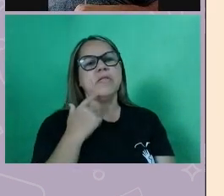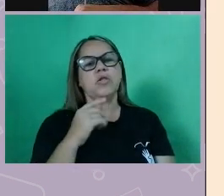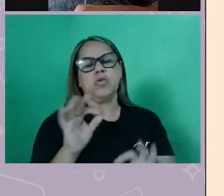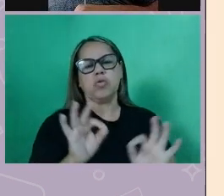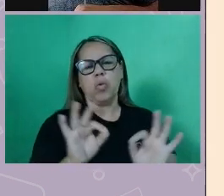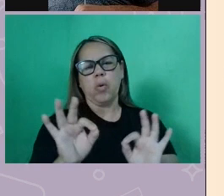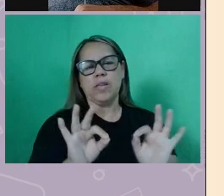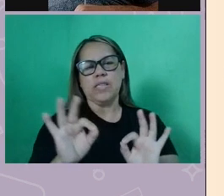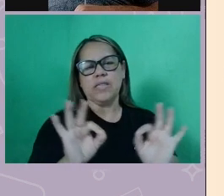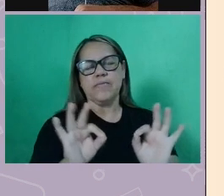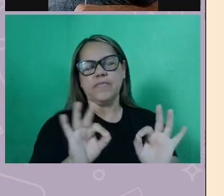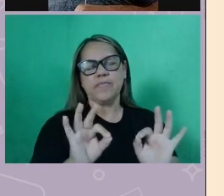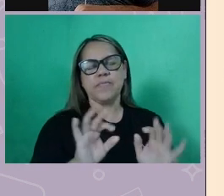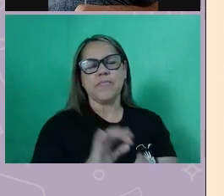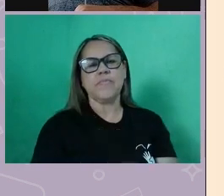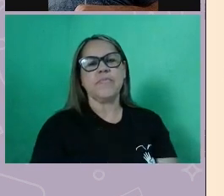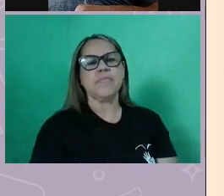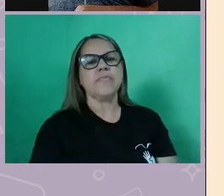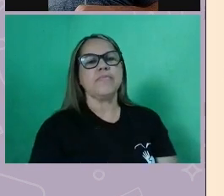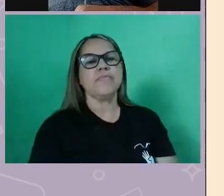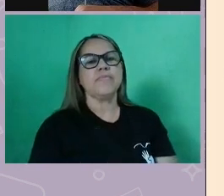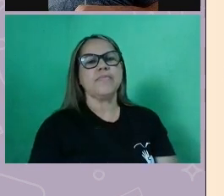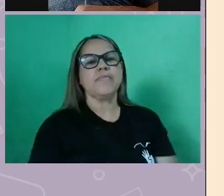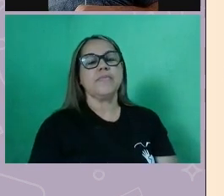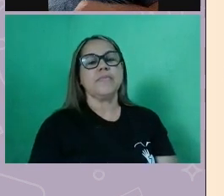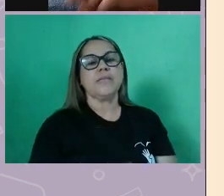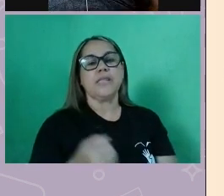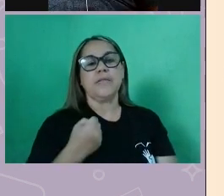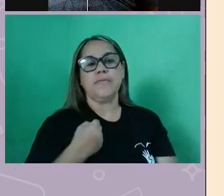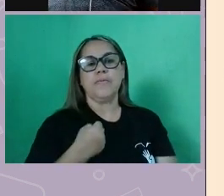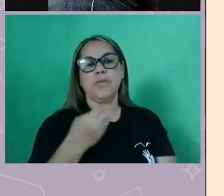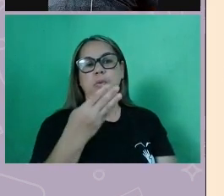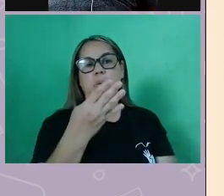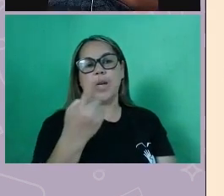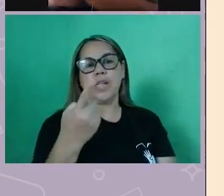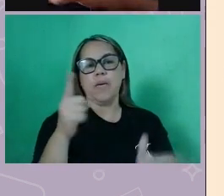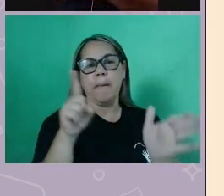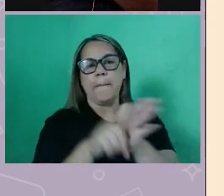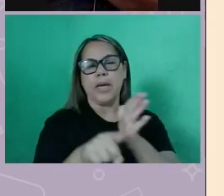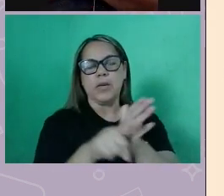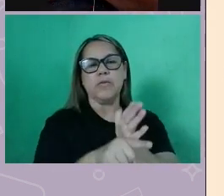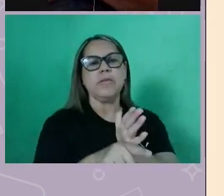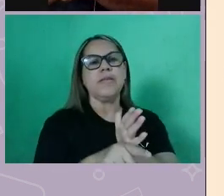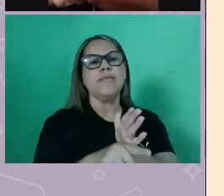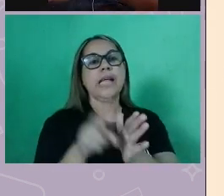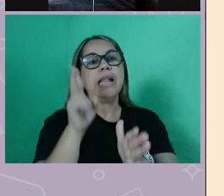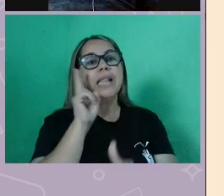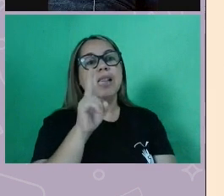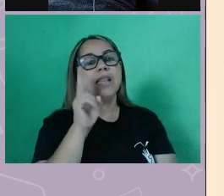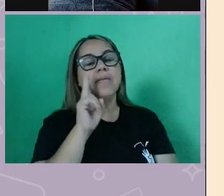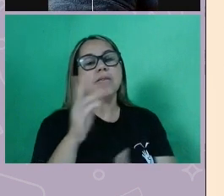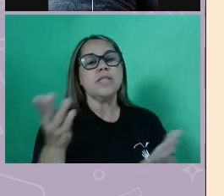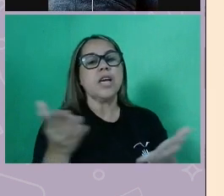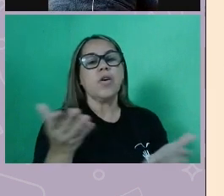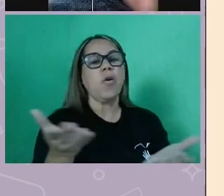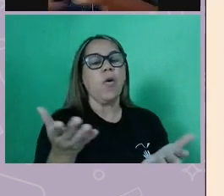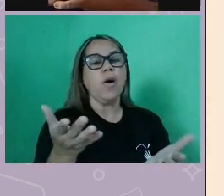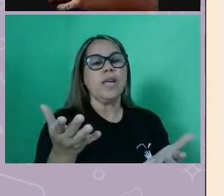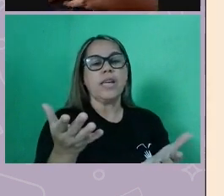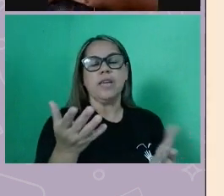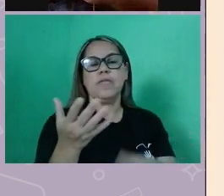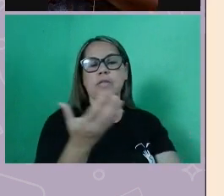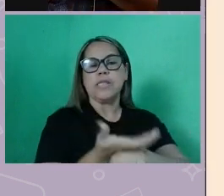só um momentinho questão 41 lembrando estamos agora em filosofia